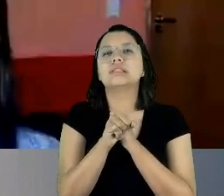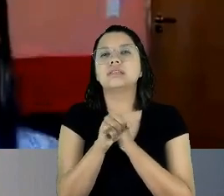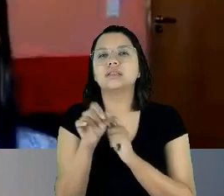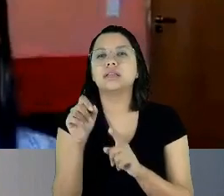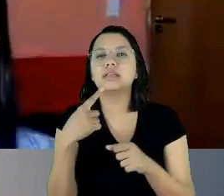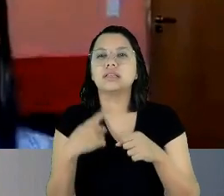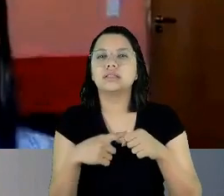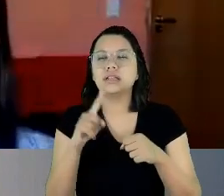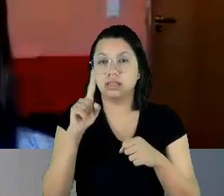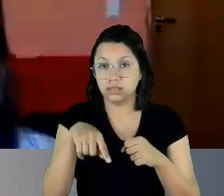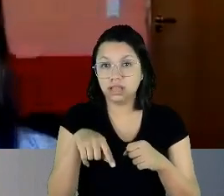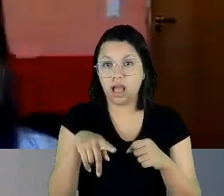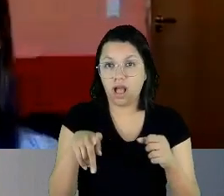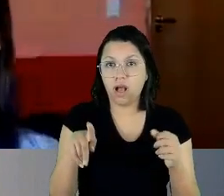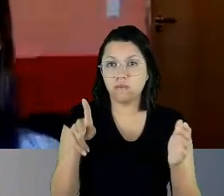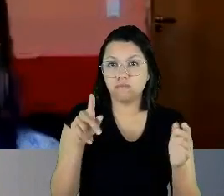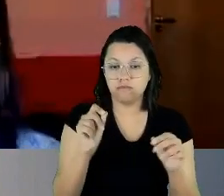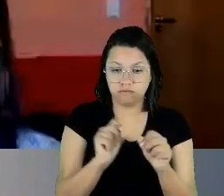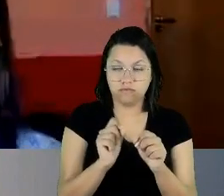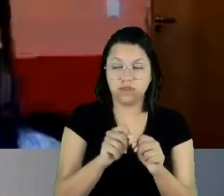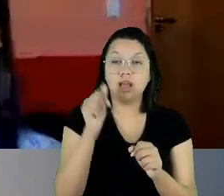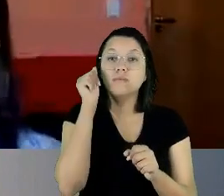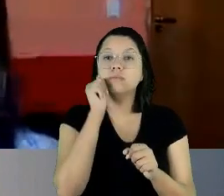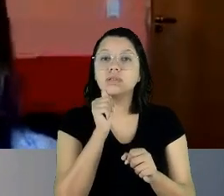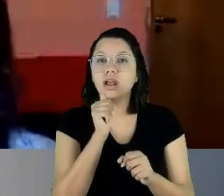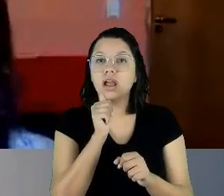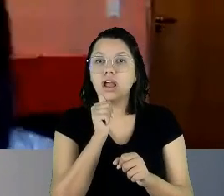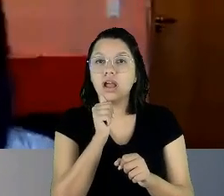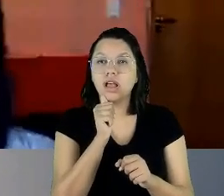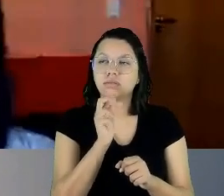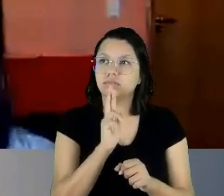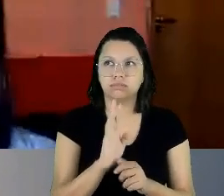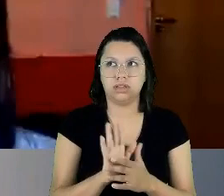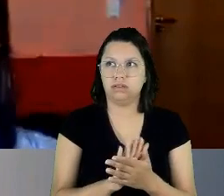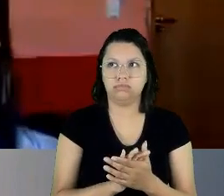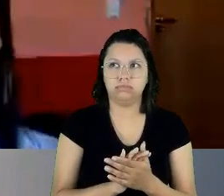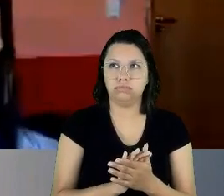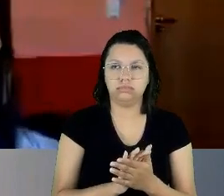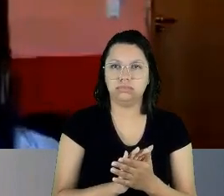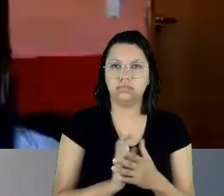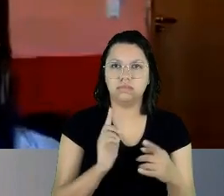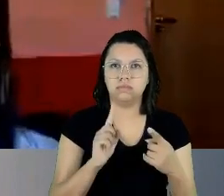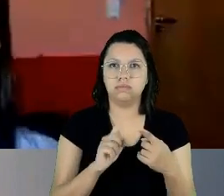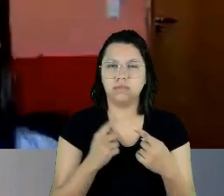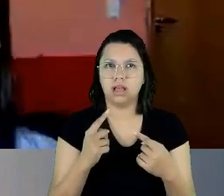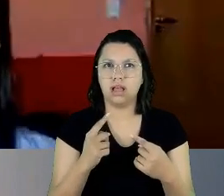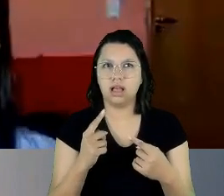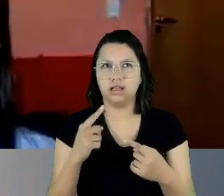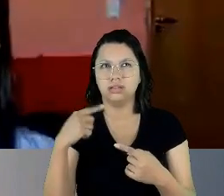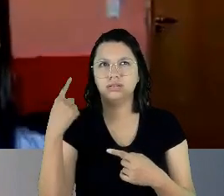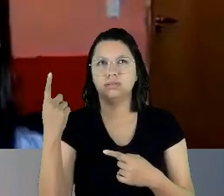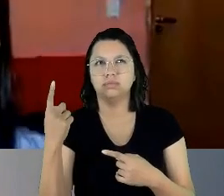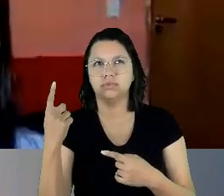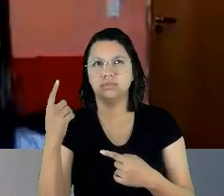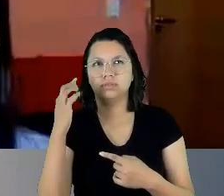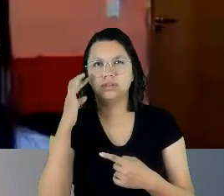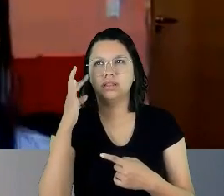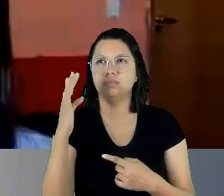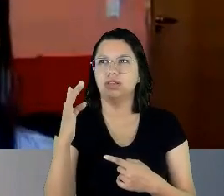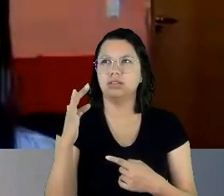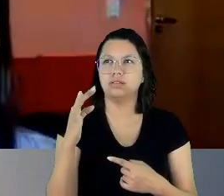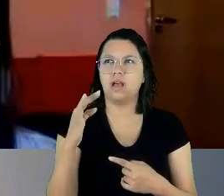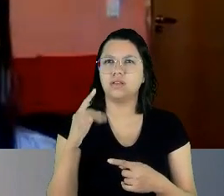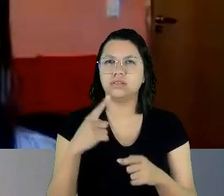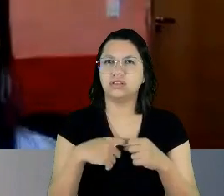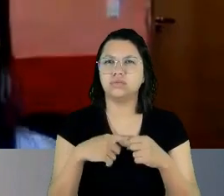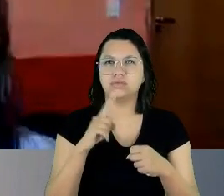se as cidades são para as mulheres, né? São feitas para as mulheres, ela diz que não, mas aí ela pensa de novo, as cidades não são feitas para